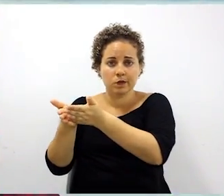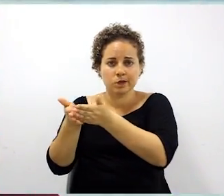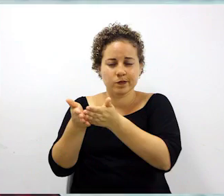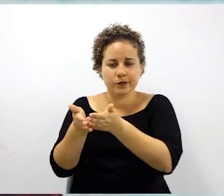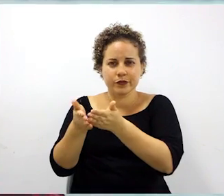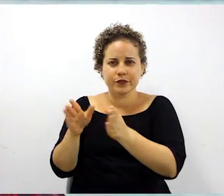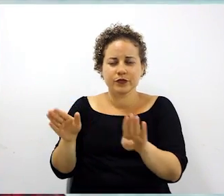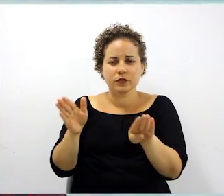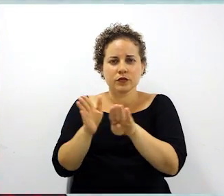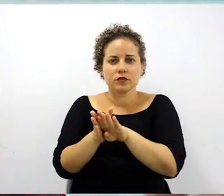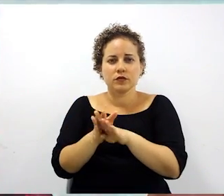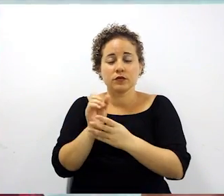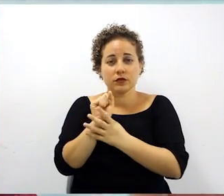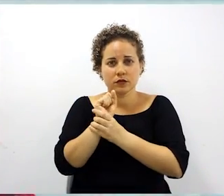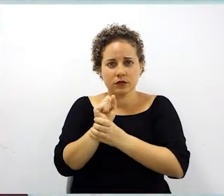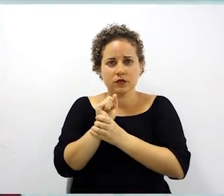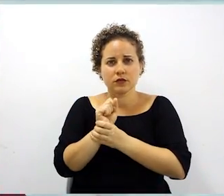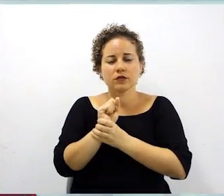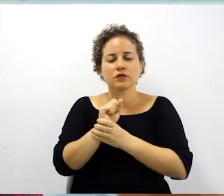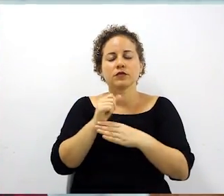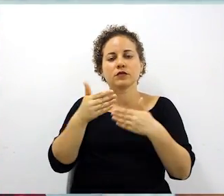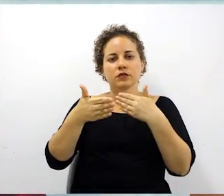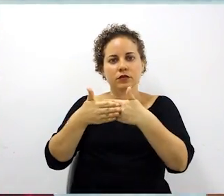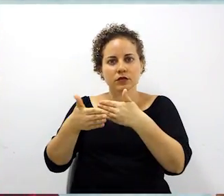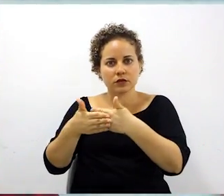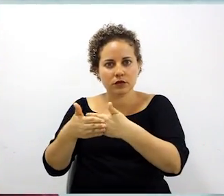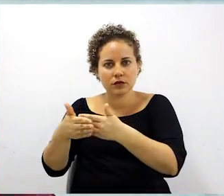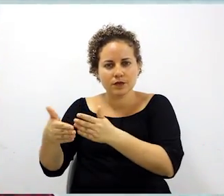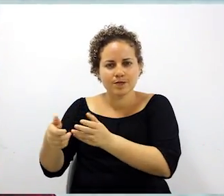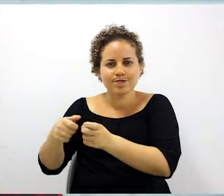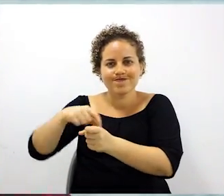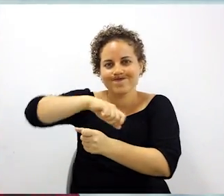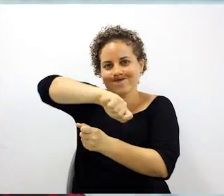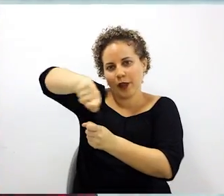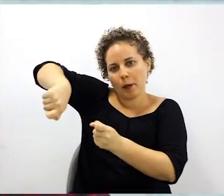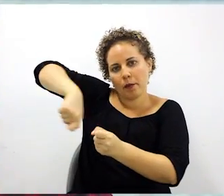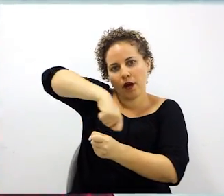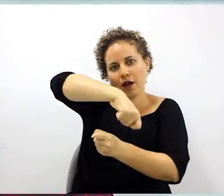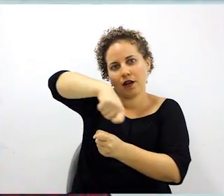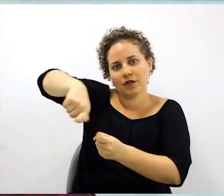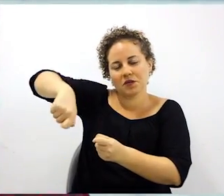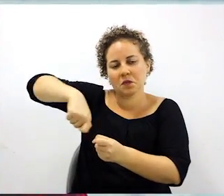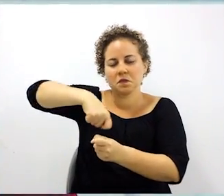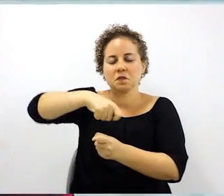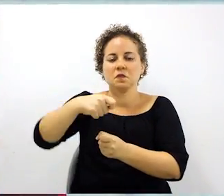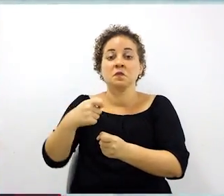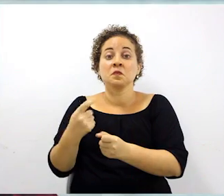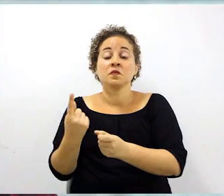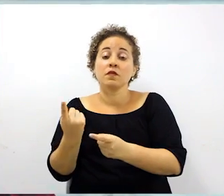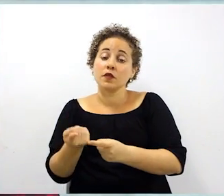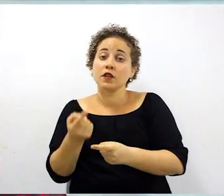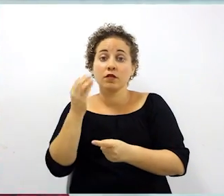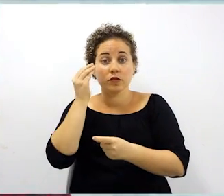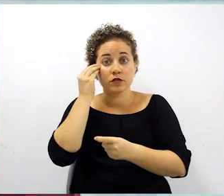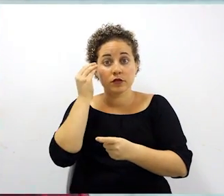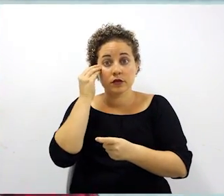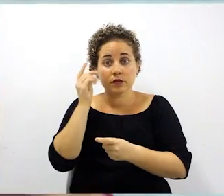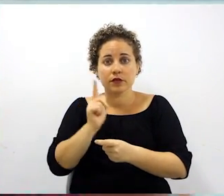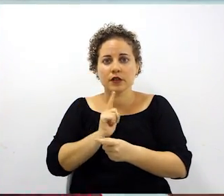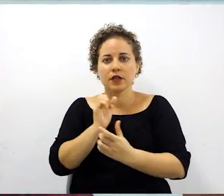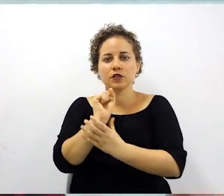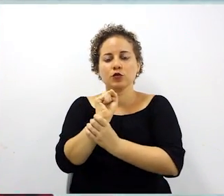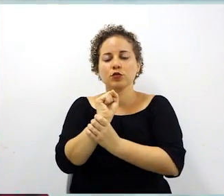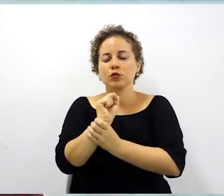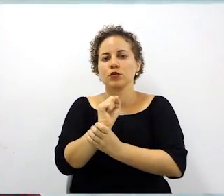é totalmente fixa, escorada e é também amarrada ao cais. E a partir daí você vai verificar a segurança